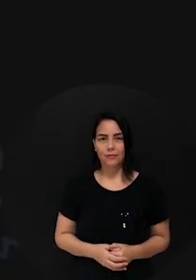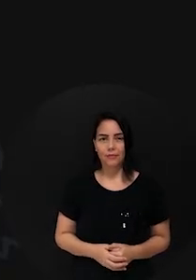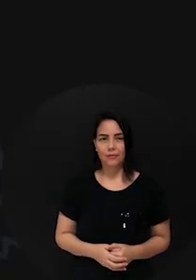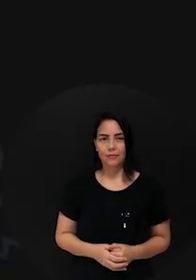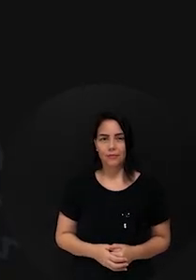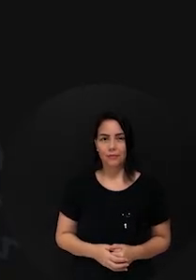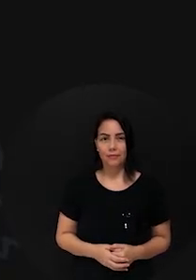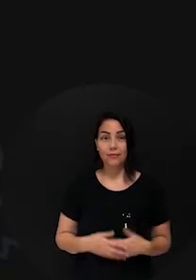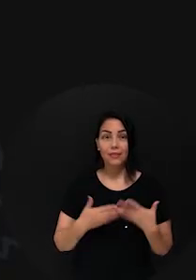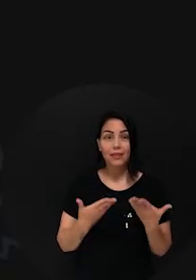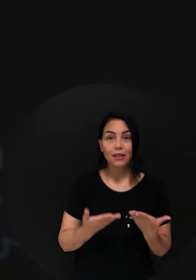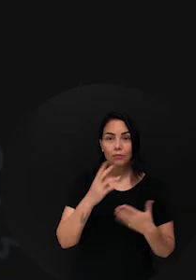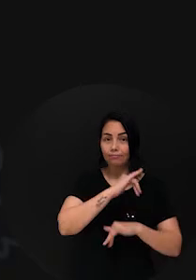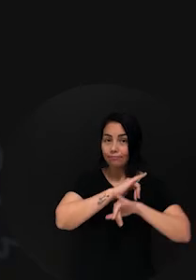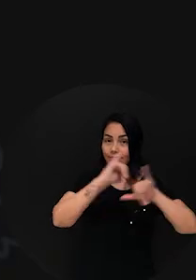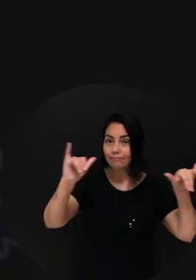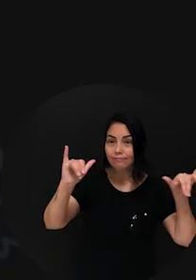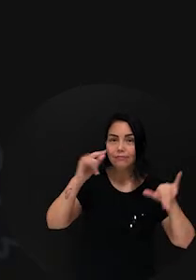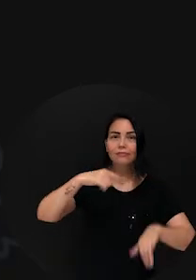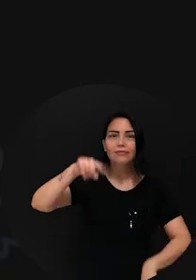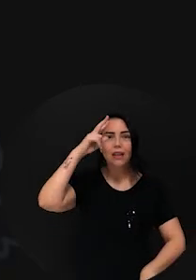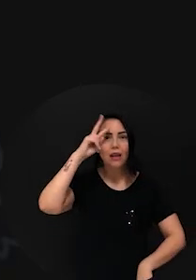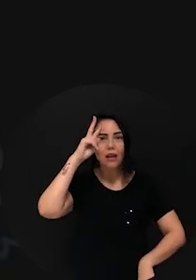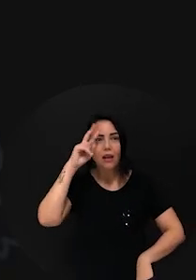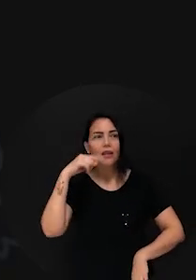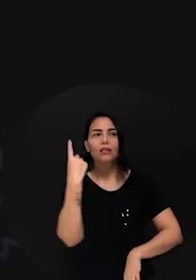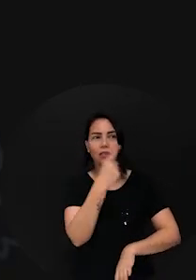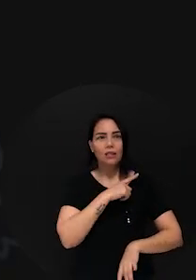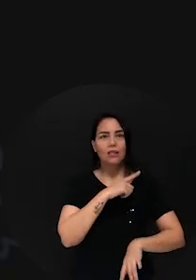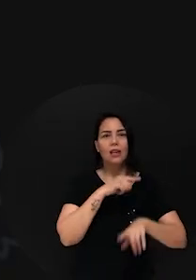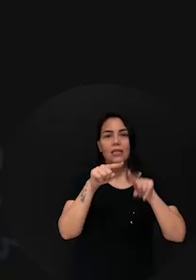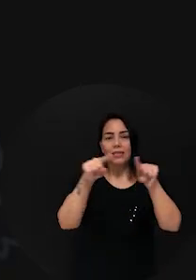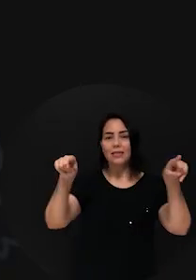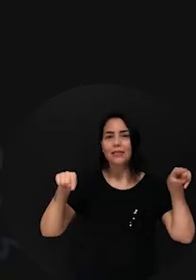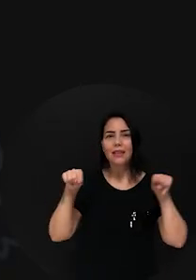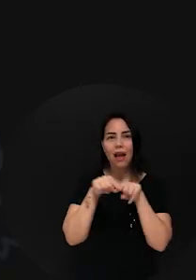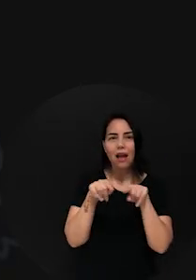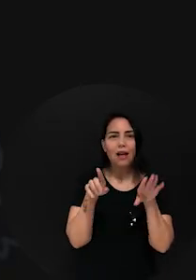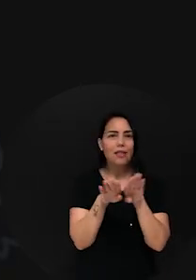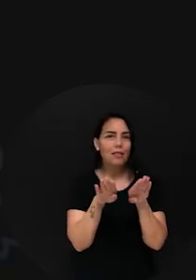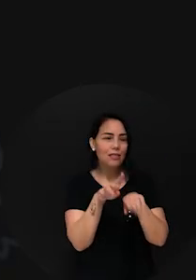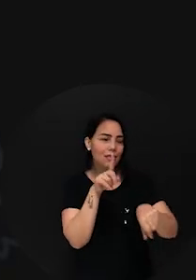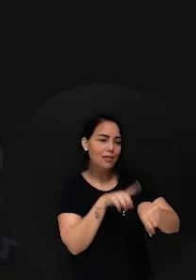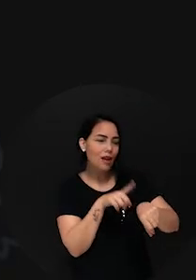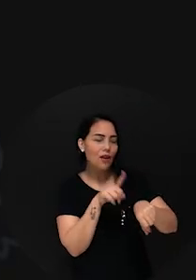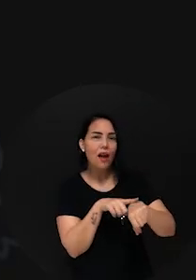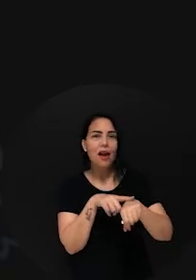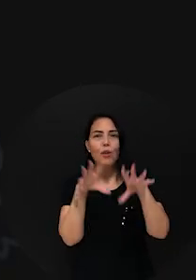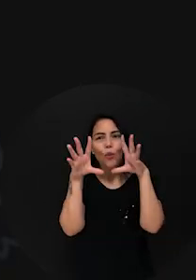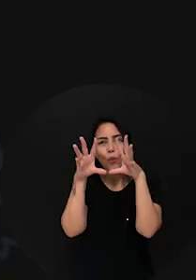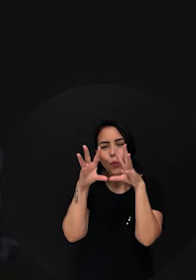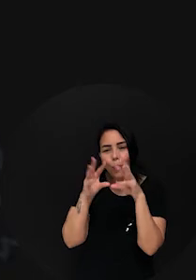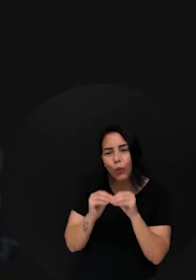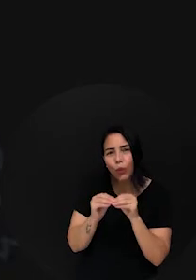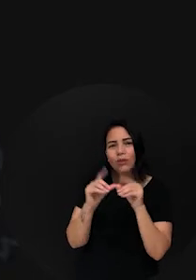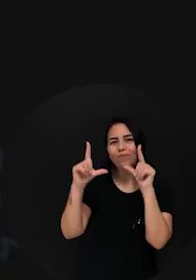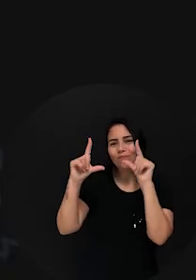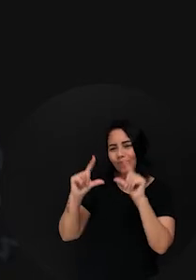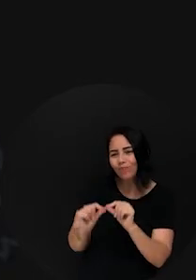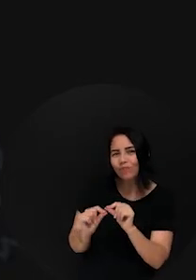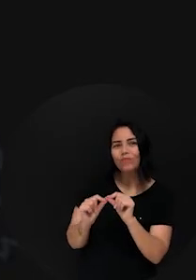Oi. Só lembrando que a gente está com salas e horários bem reduzidos para estudo, tá? Esse ano devido à